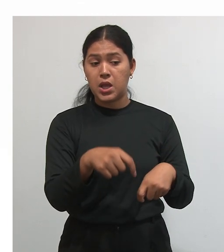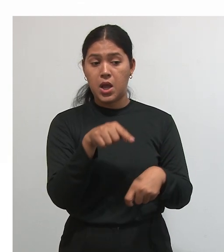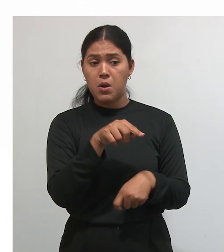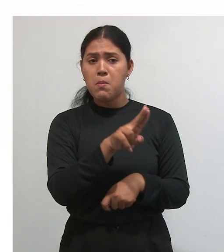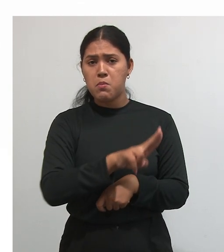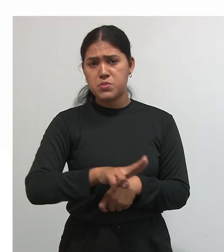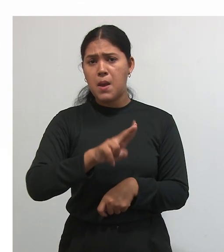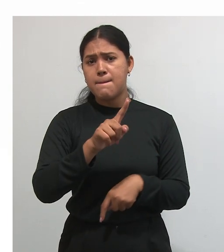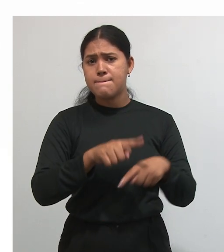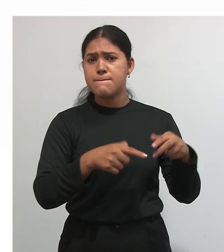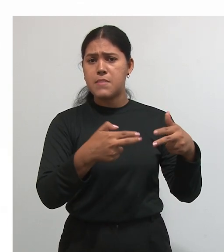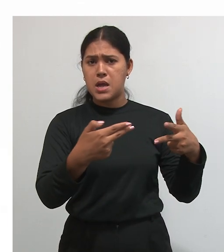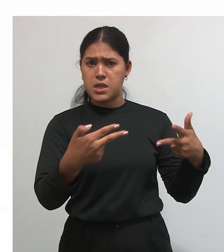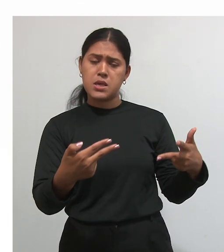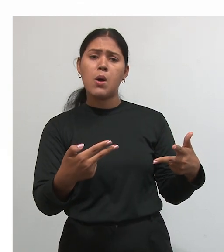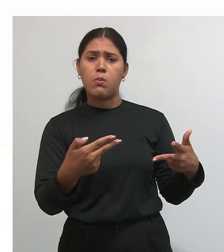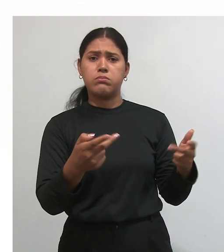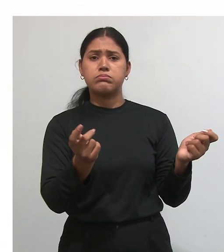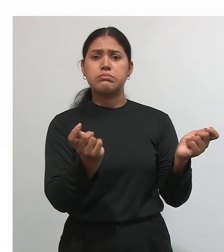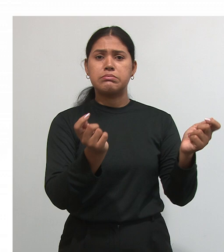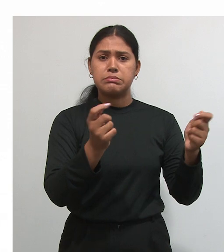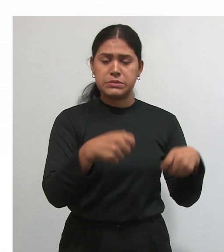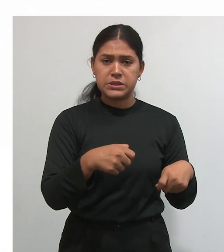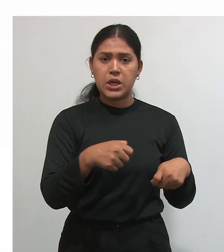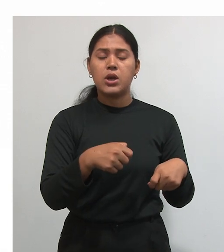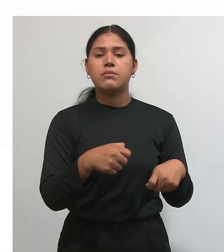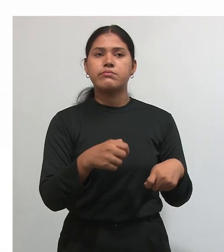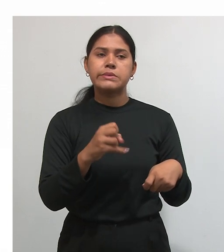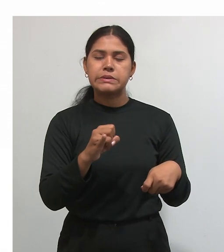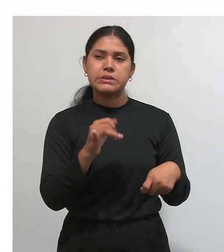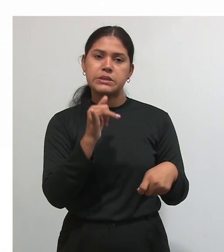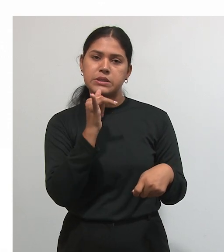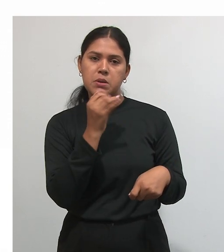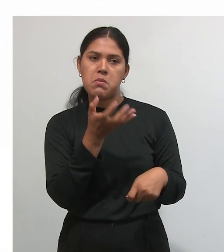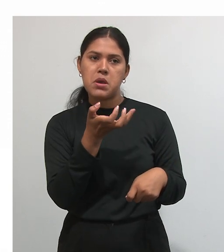ali trazer algo mais para incorporar e que possa aumentar ainda mais,